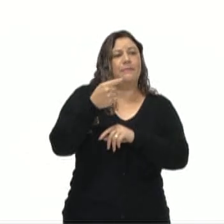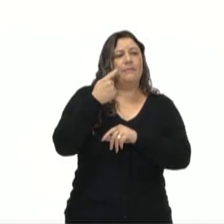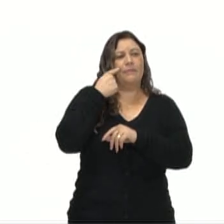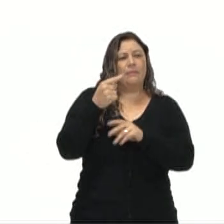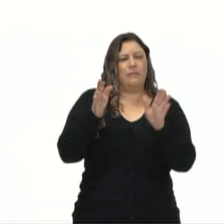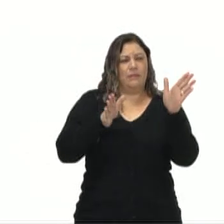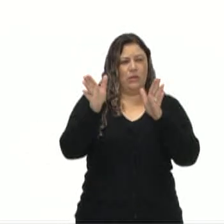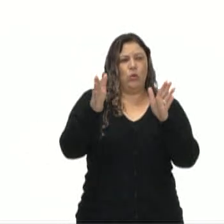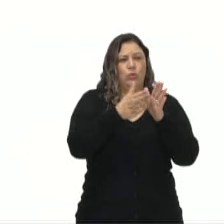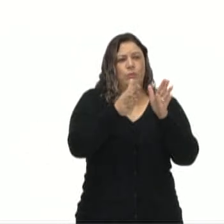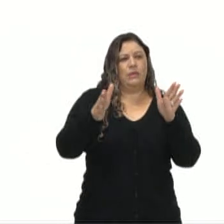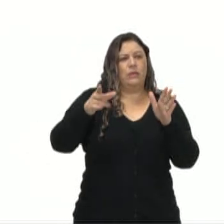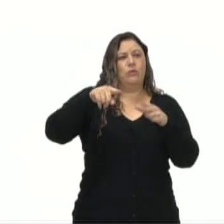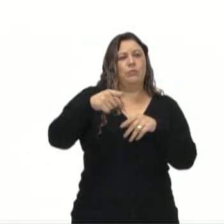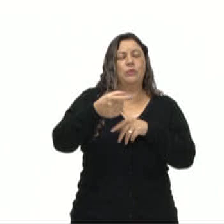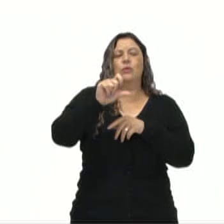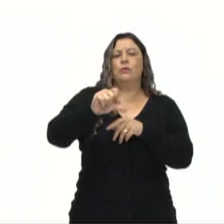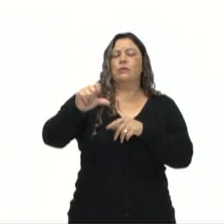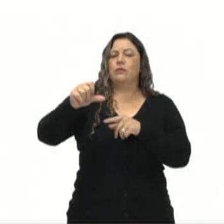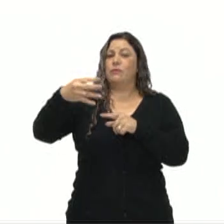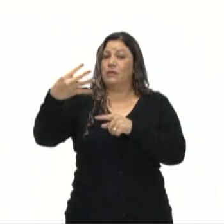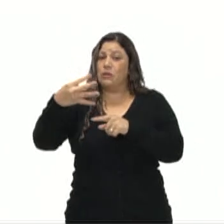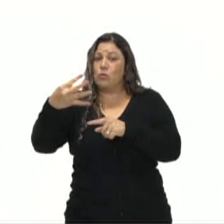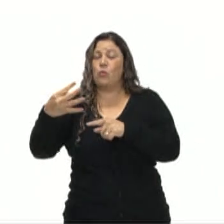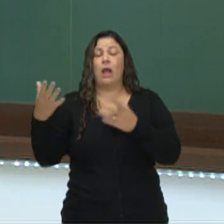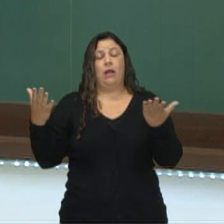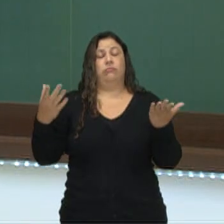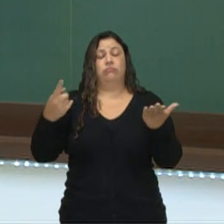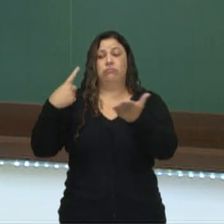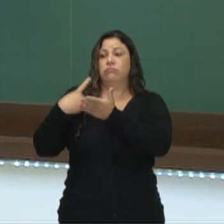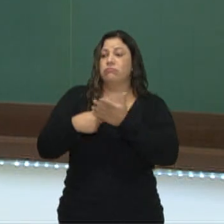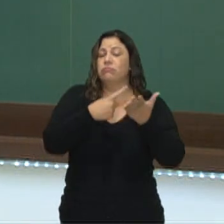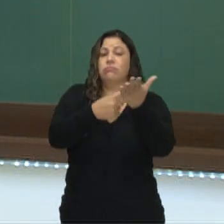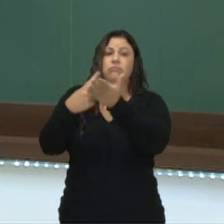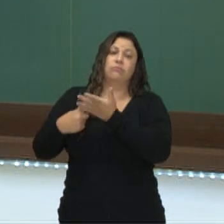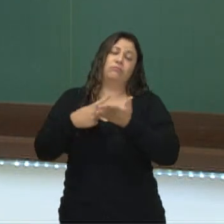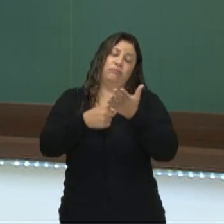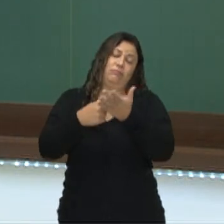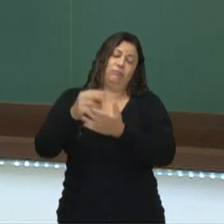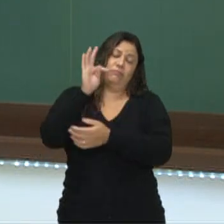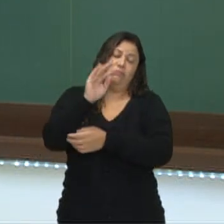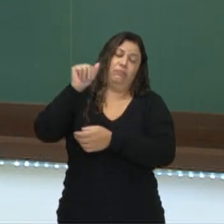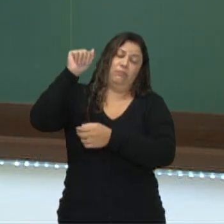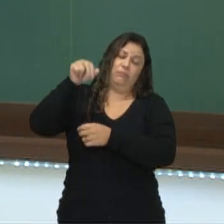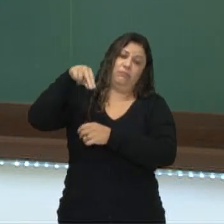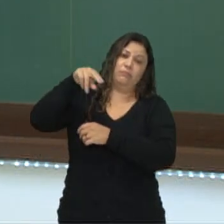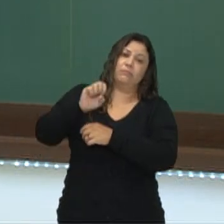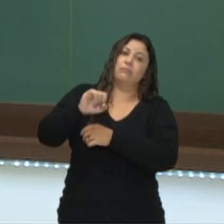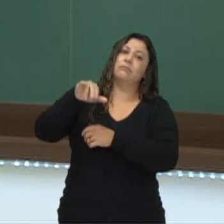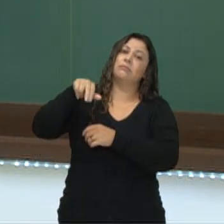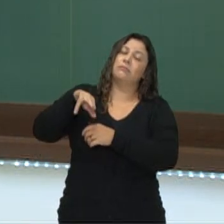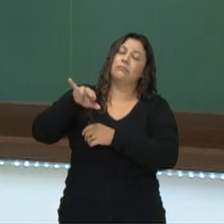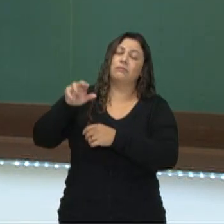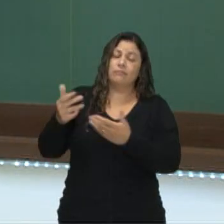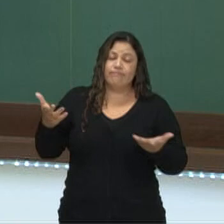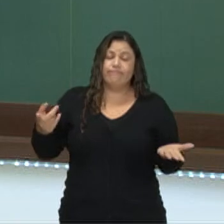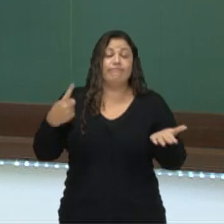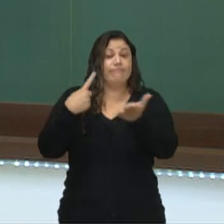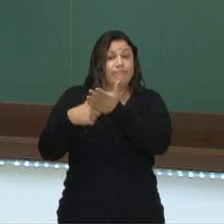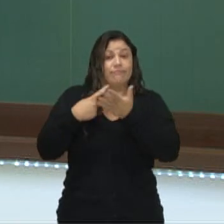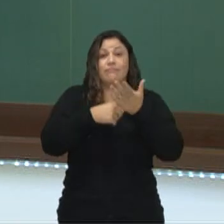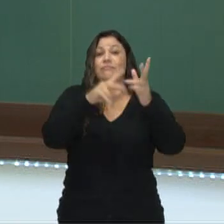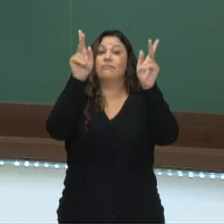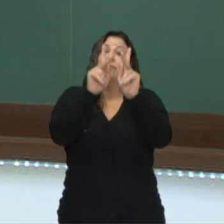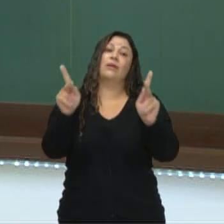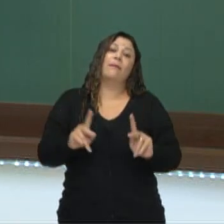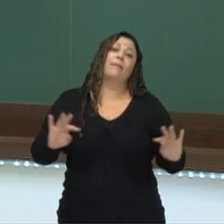Tanzânia intermediou um acordo de paz. Ou seja, a Tanzânia tinha boas intenções para deixar o negócio mais suave. Mas olha